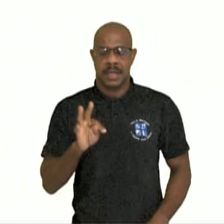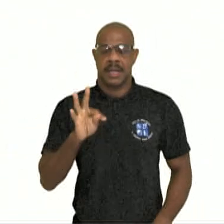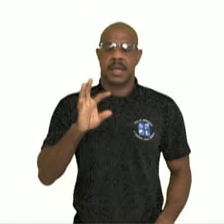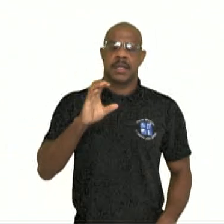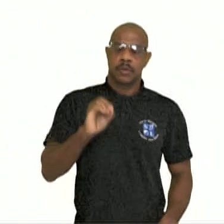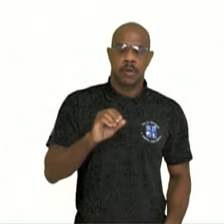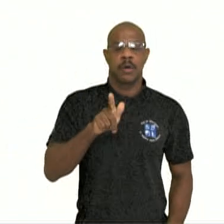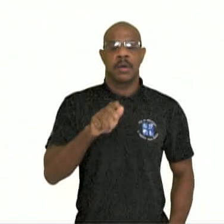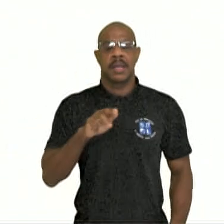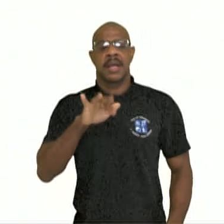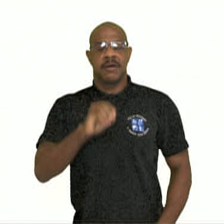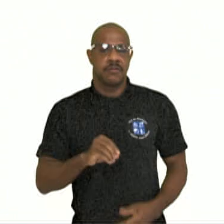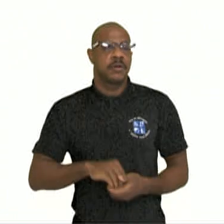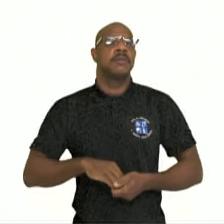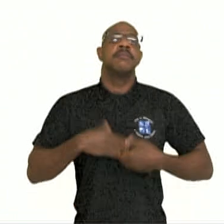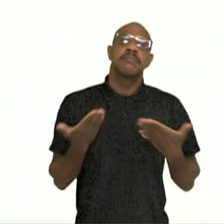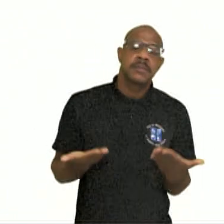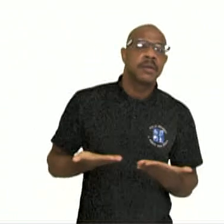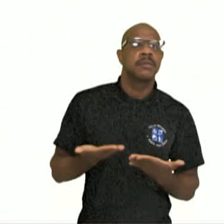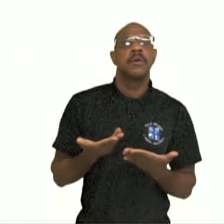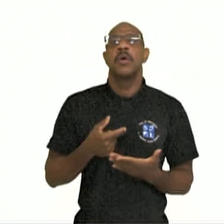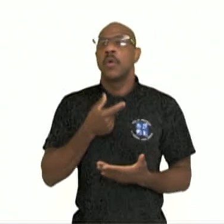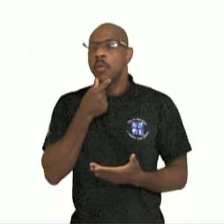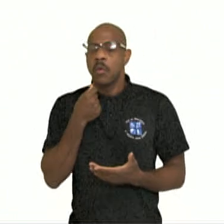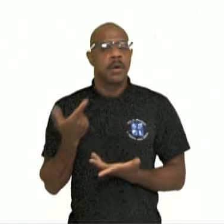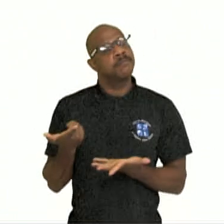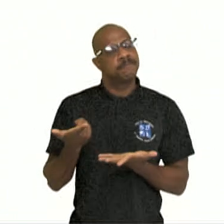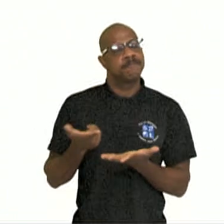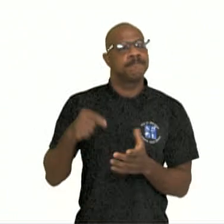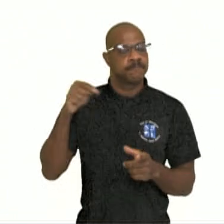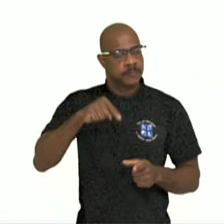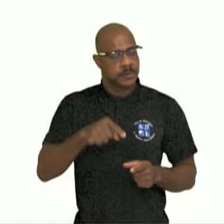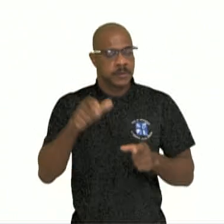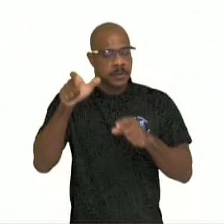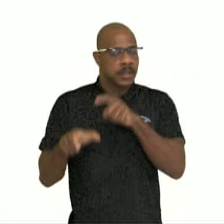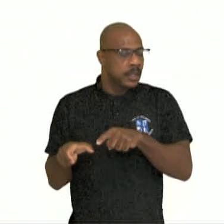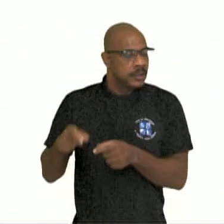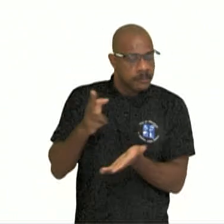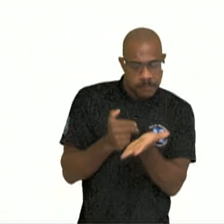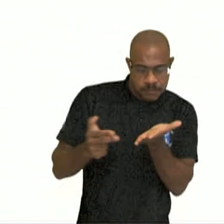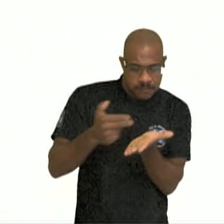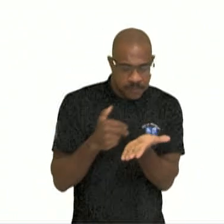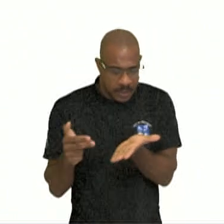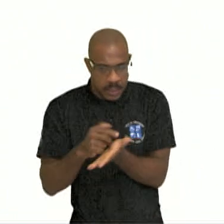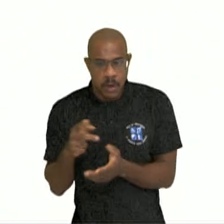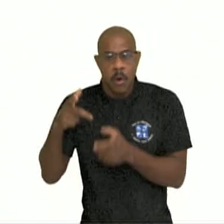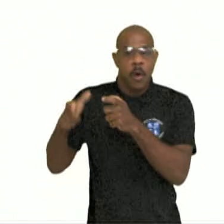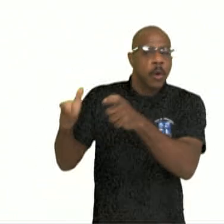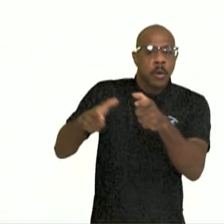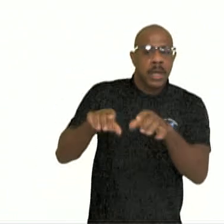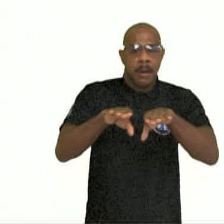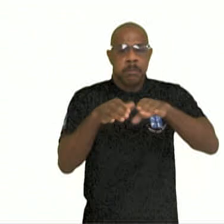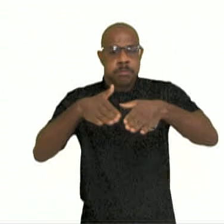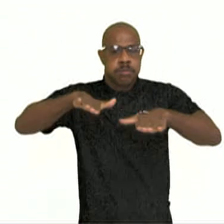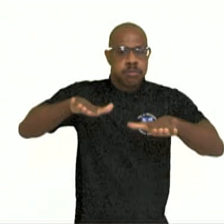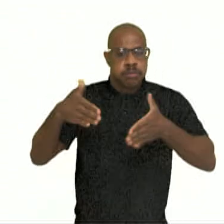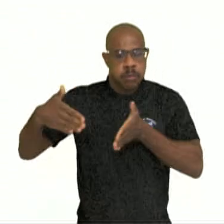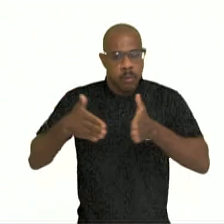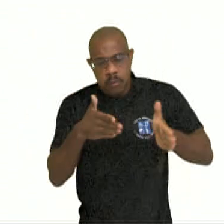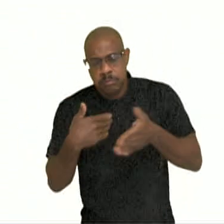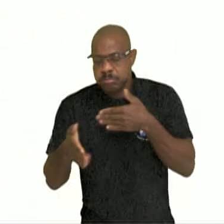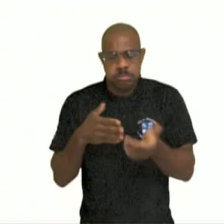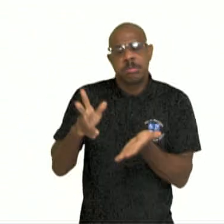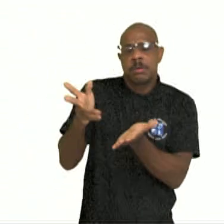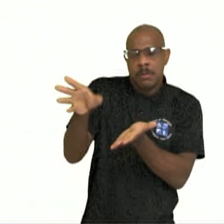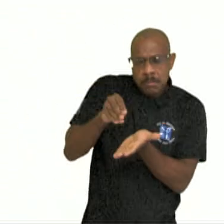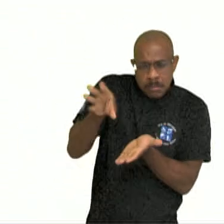cartógrafo ia lá, representava aquela área. Novamente aquela área passava a ser visitada por uma outra embarcação, um outro cartógrafo se